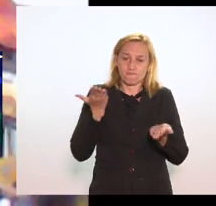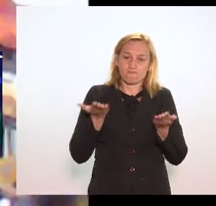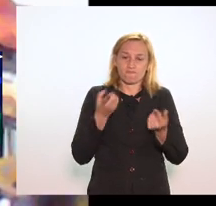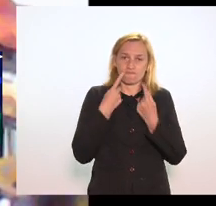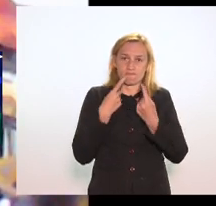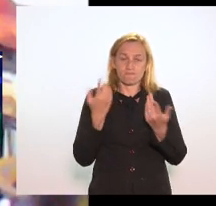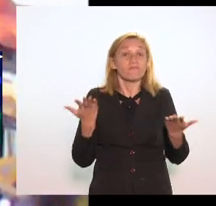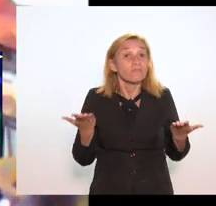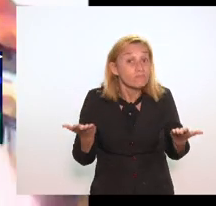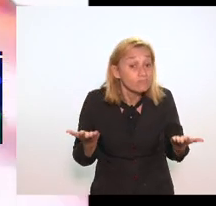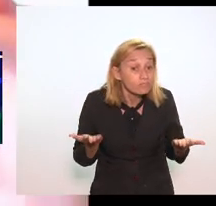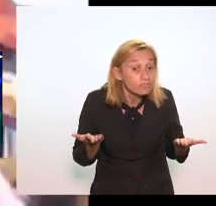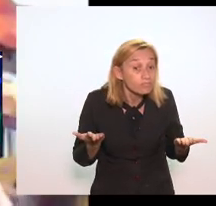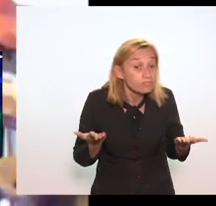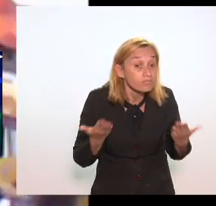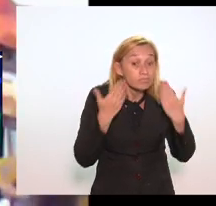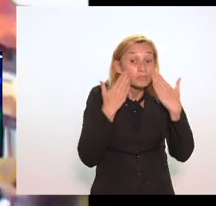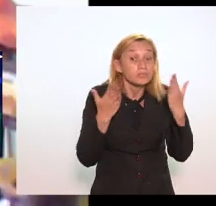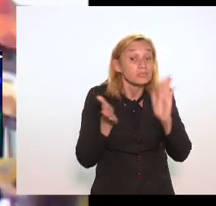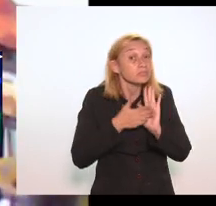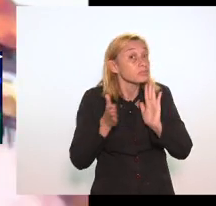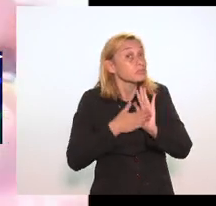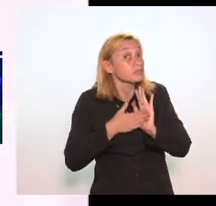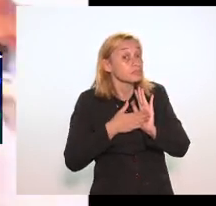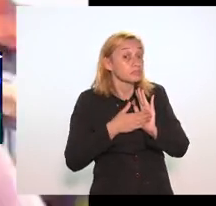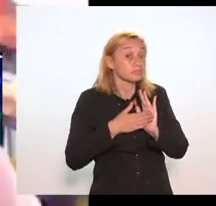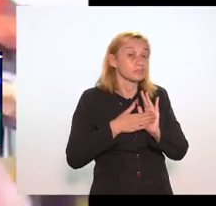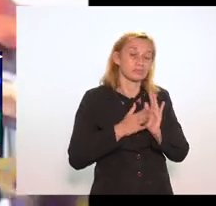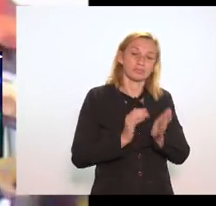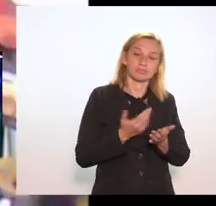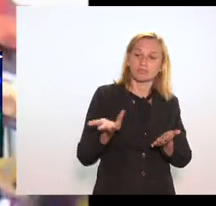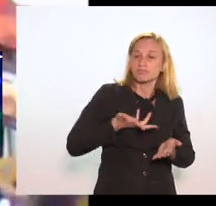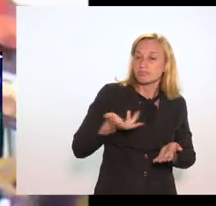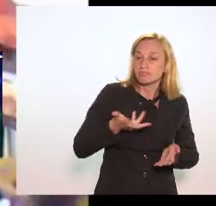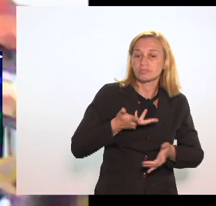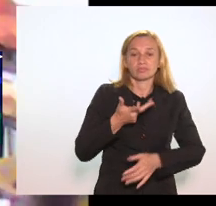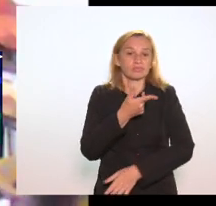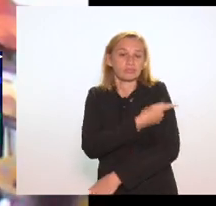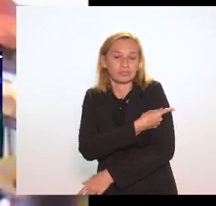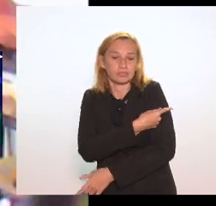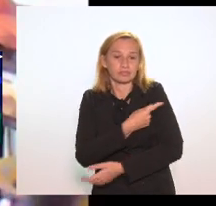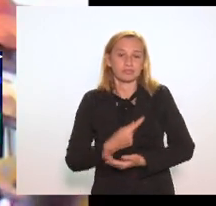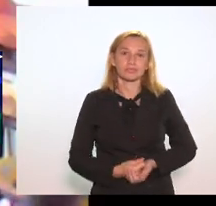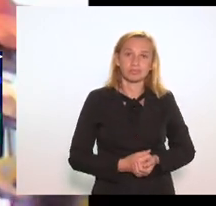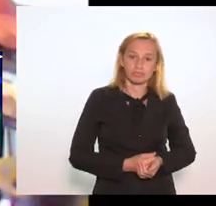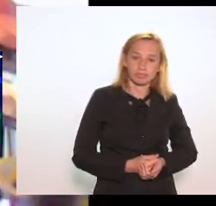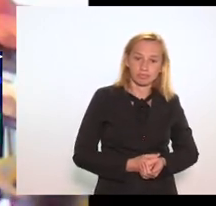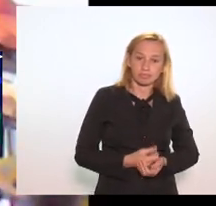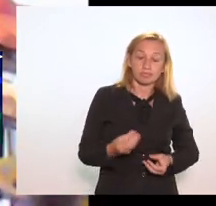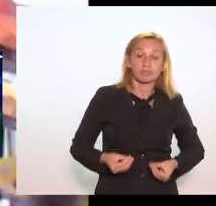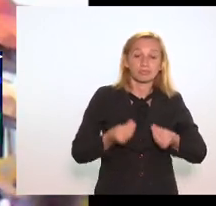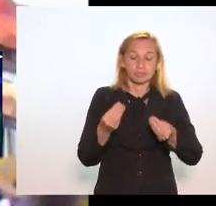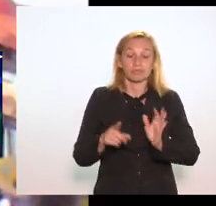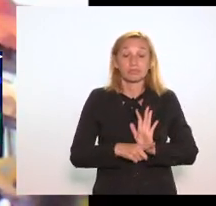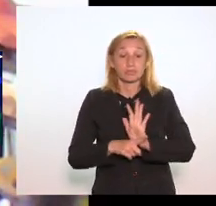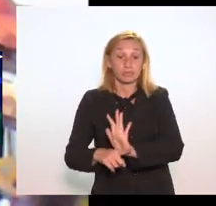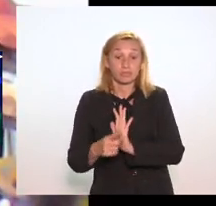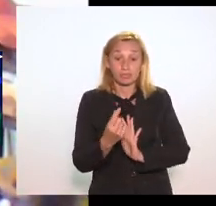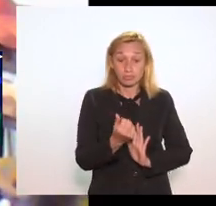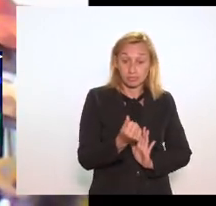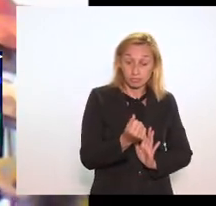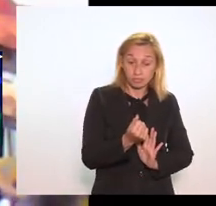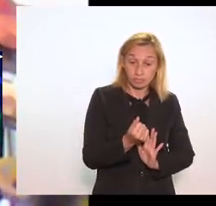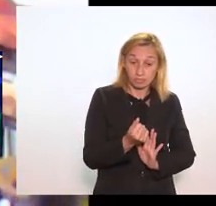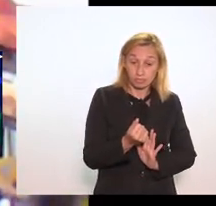para debater a gente tem apresentado uma proposta acelerar vacina garantir auxílio emergencial no